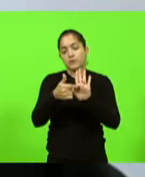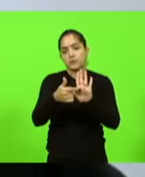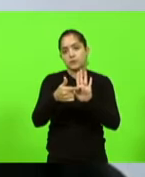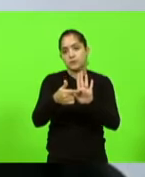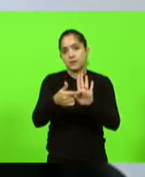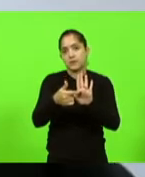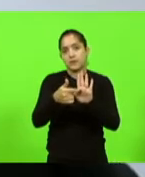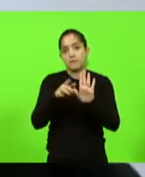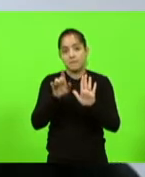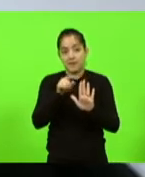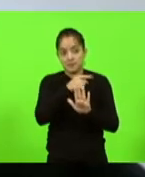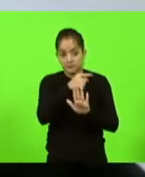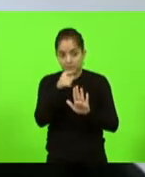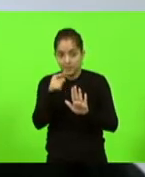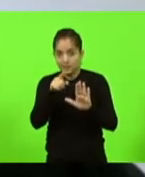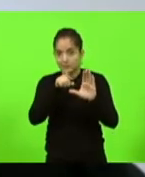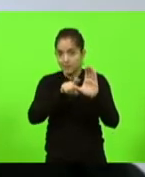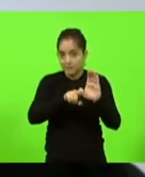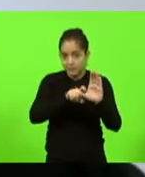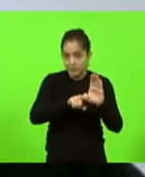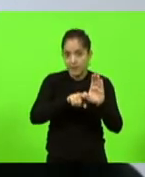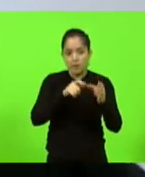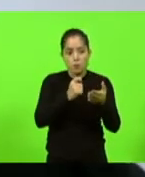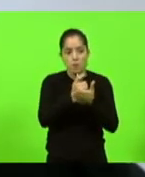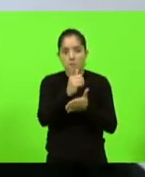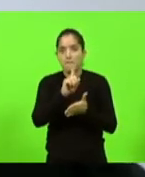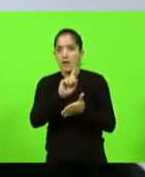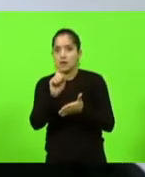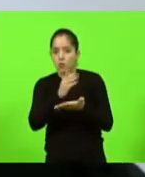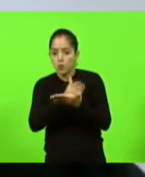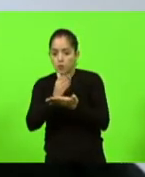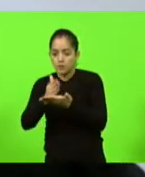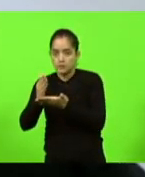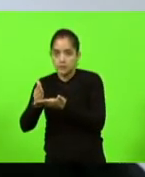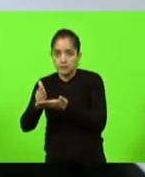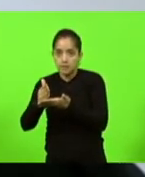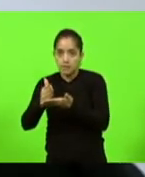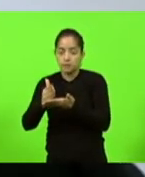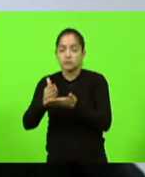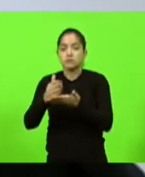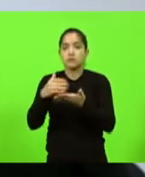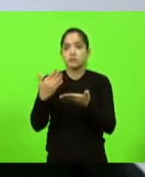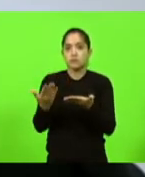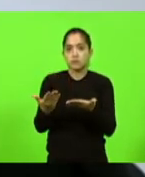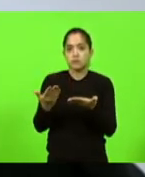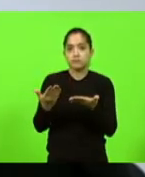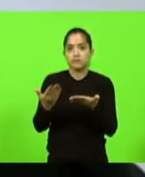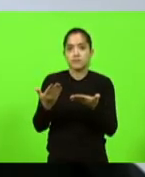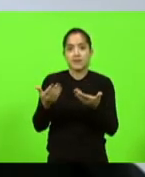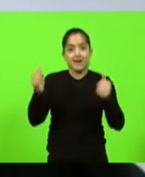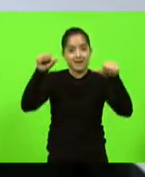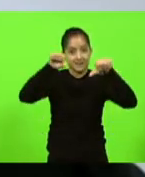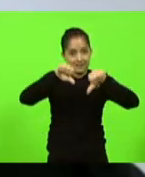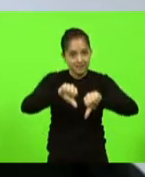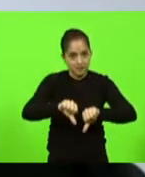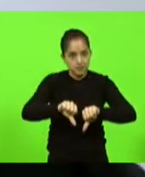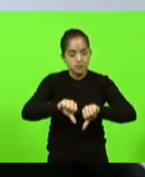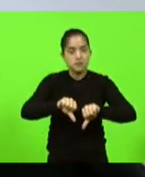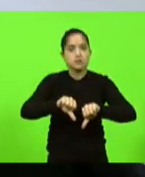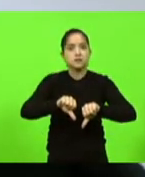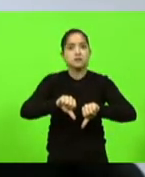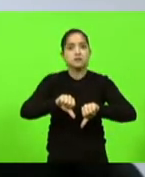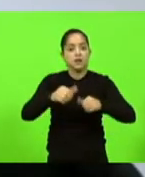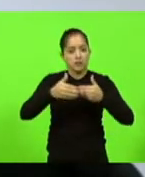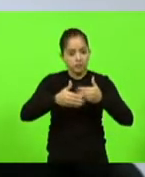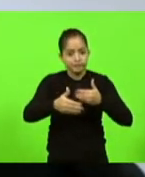que está devendo, que parou de pagar o teu parcelamento, está devendo antes, porque a crise não é só na pandemia, e